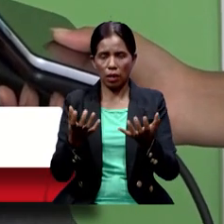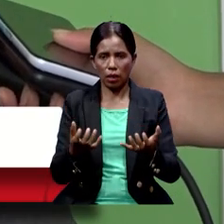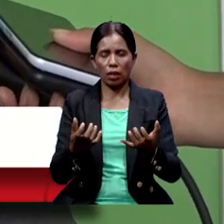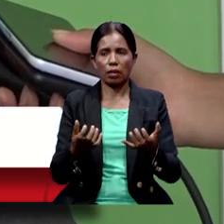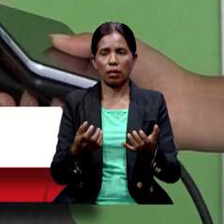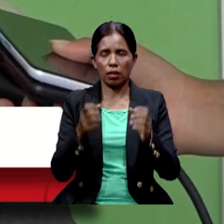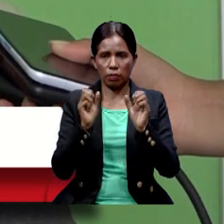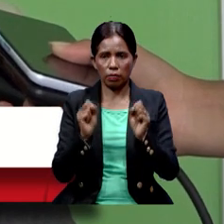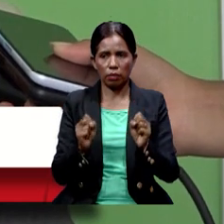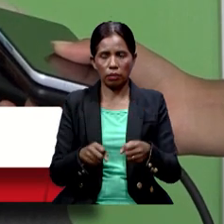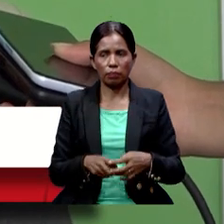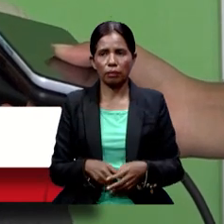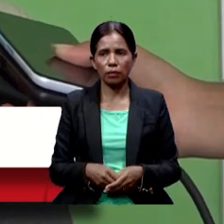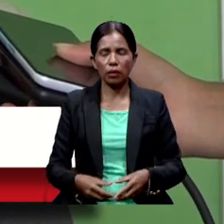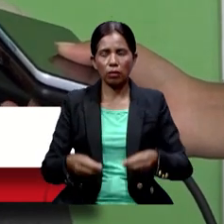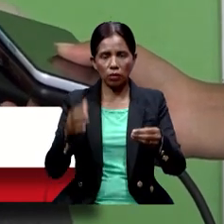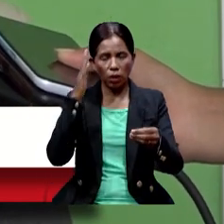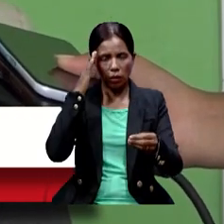atu